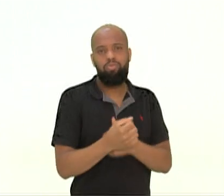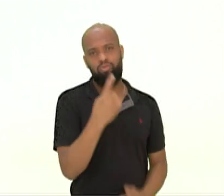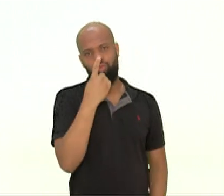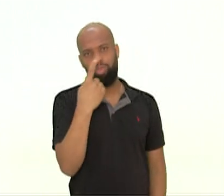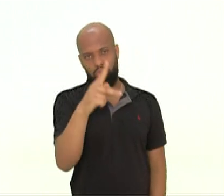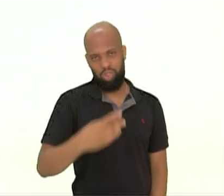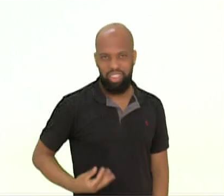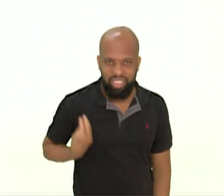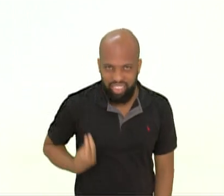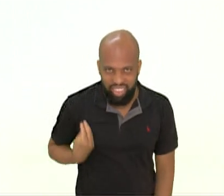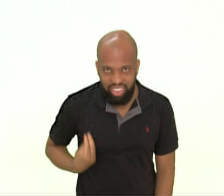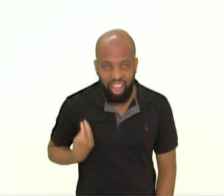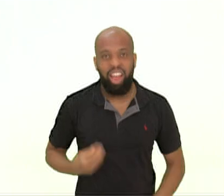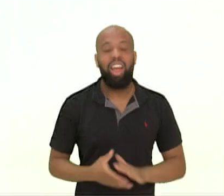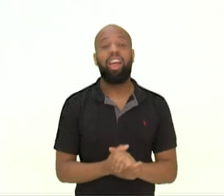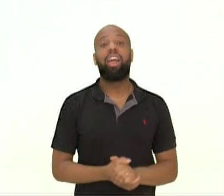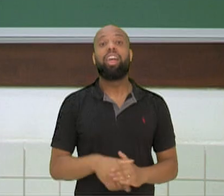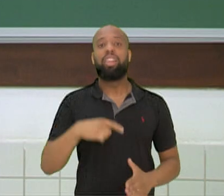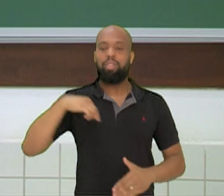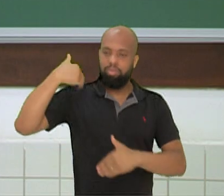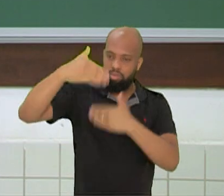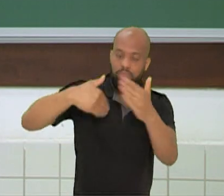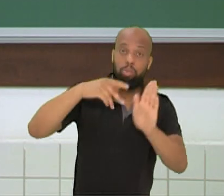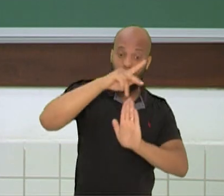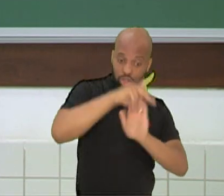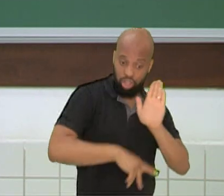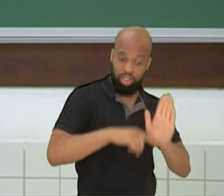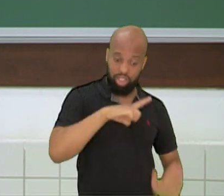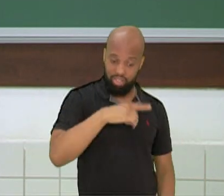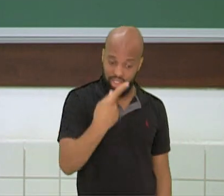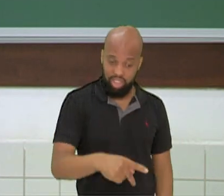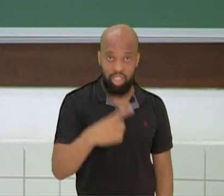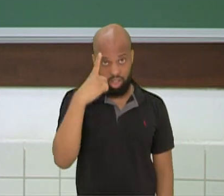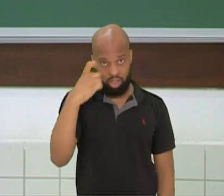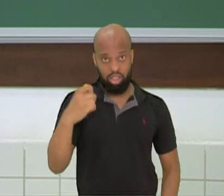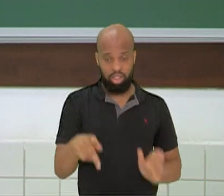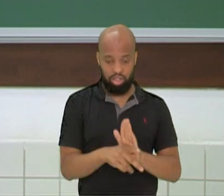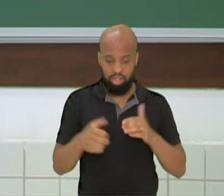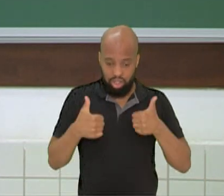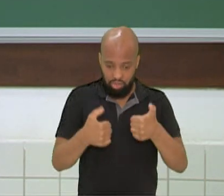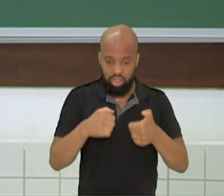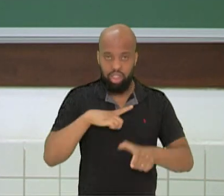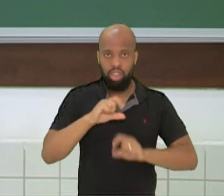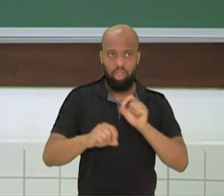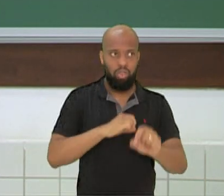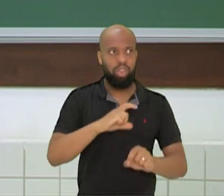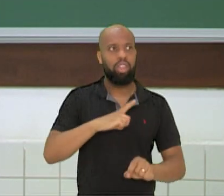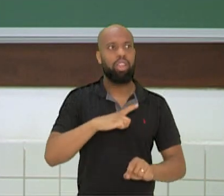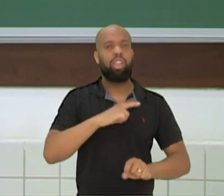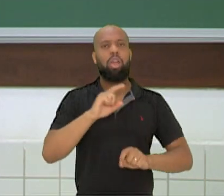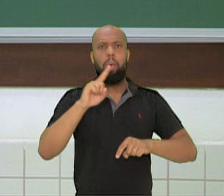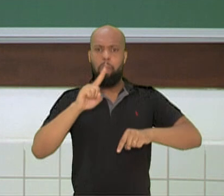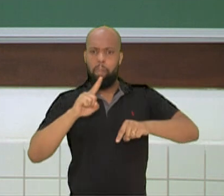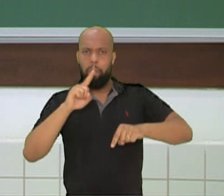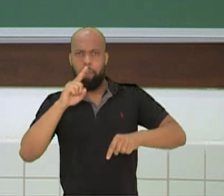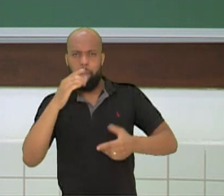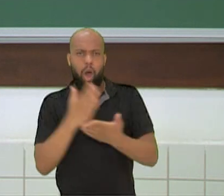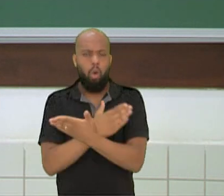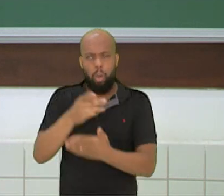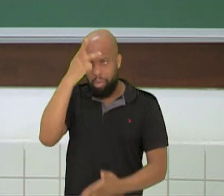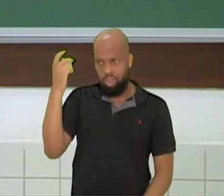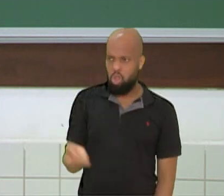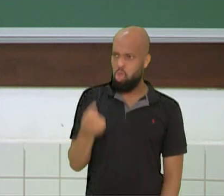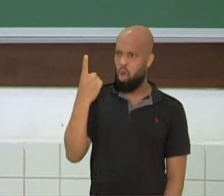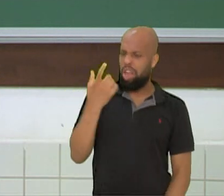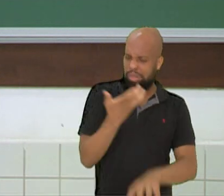de vocês. Ao longo de todo o projeto que tivemos aqui, a ideia da física, assim, por muitos colocados como uma matéria muito difícil, por